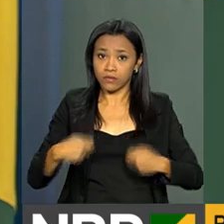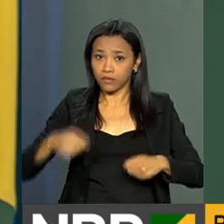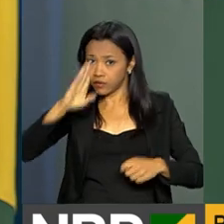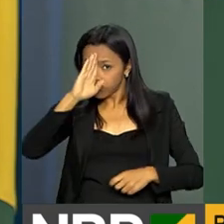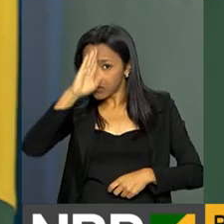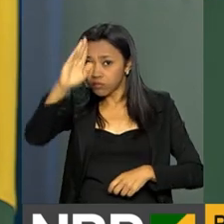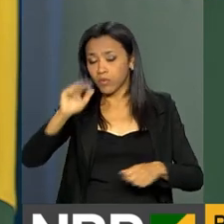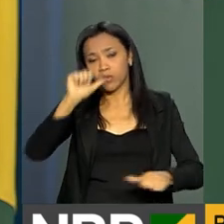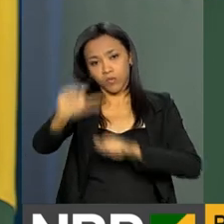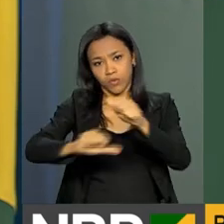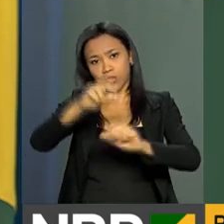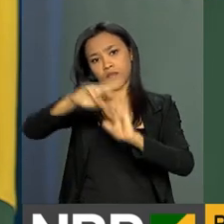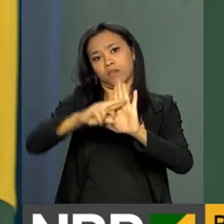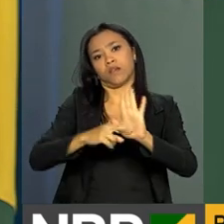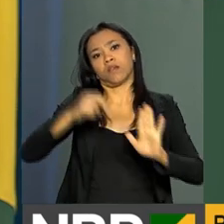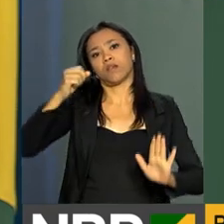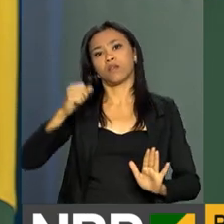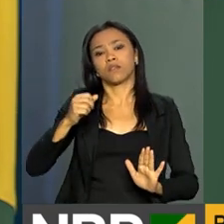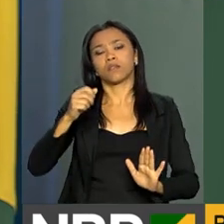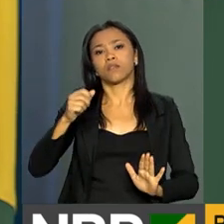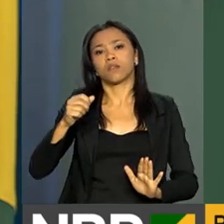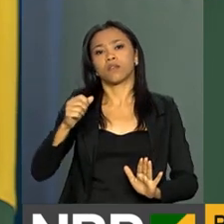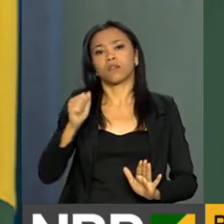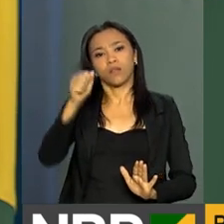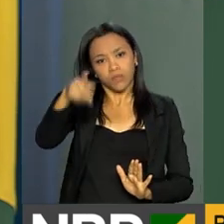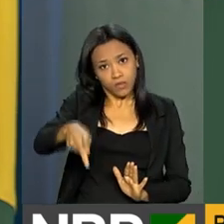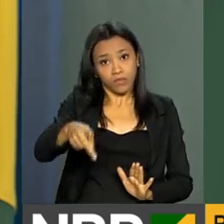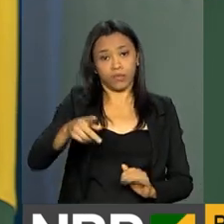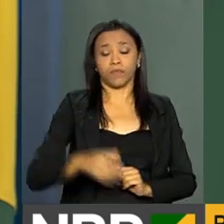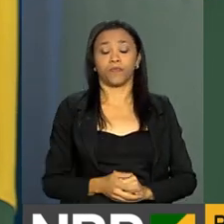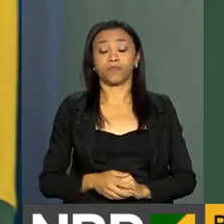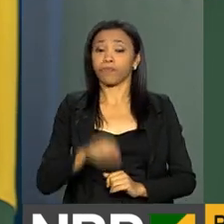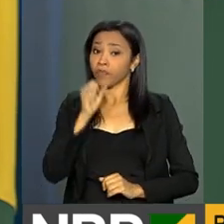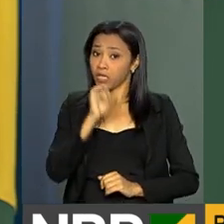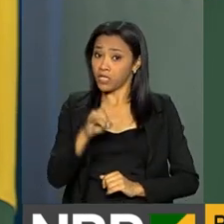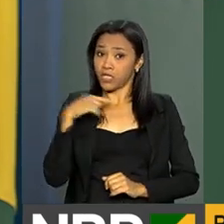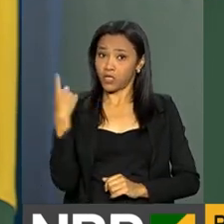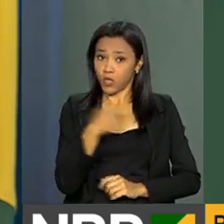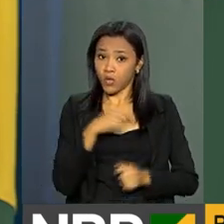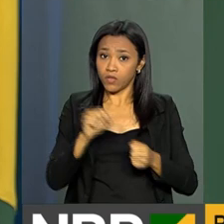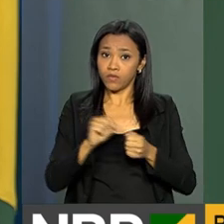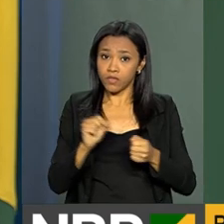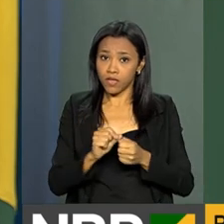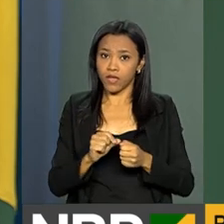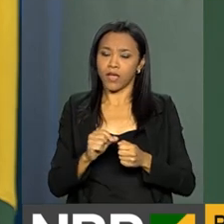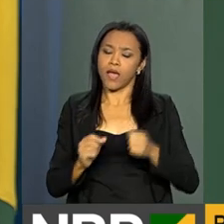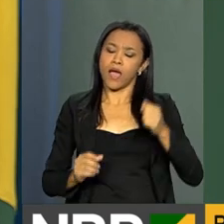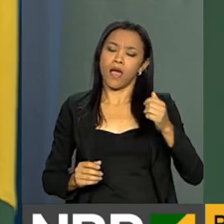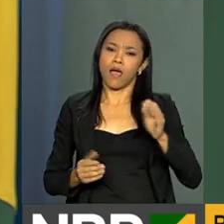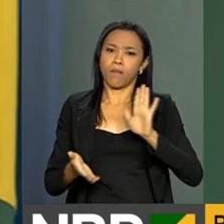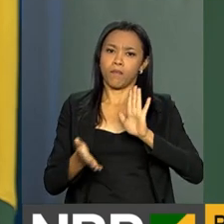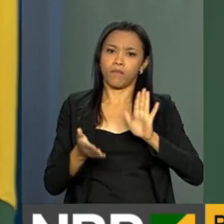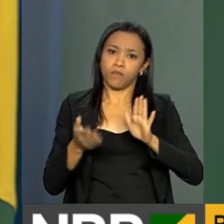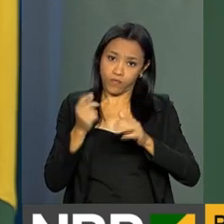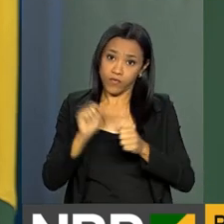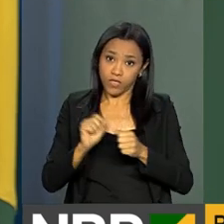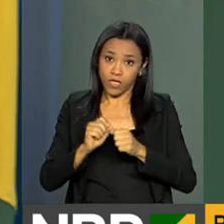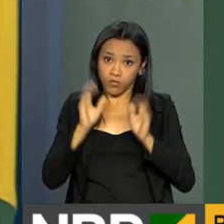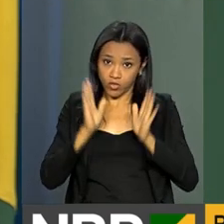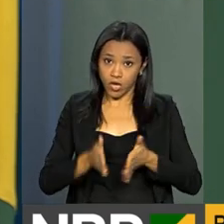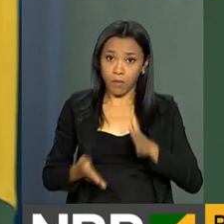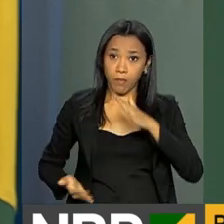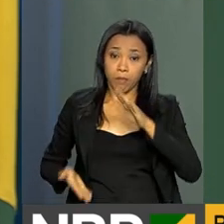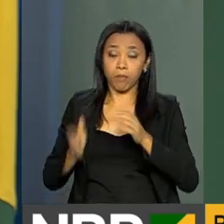premente da reforma previdenciária no nosso país. E veja, se nós fizermos a reforma do teto dos gastos públicos, que